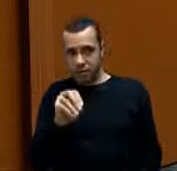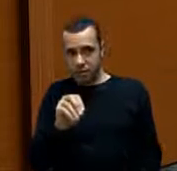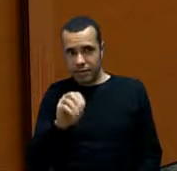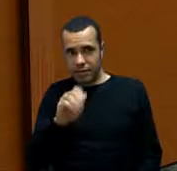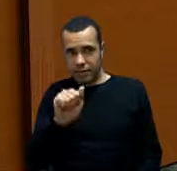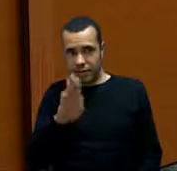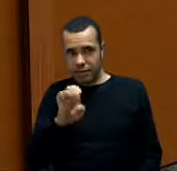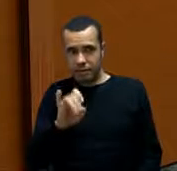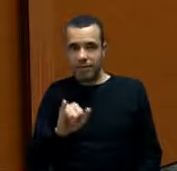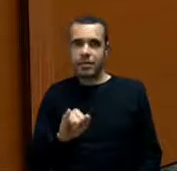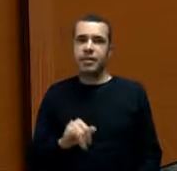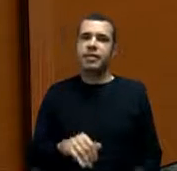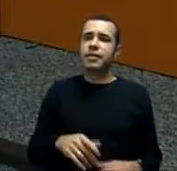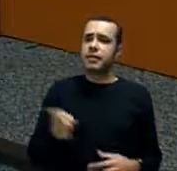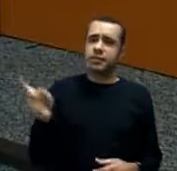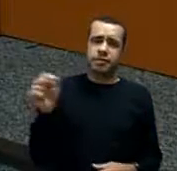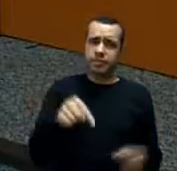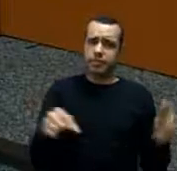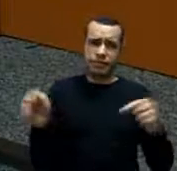nesse momento tão especial para o meu pai.